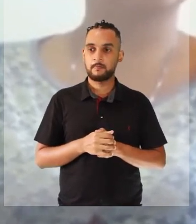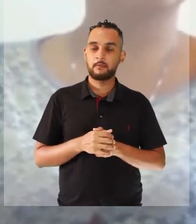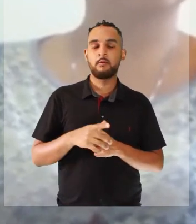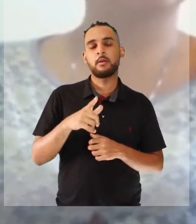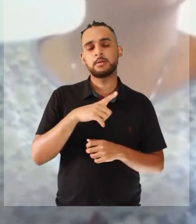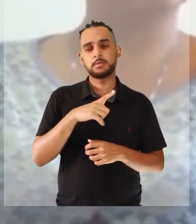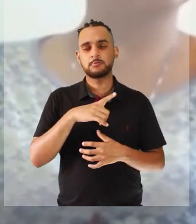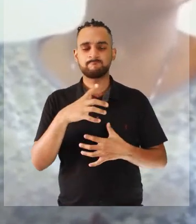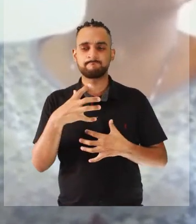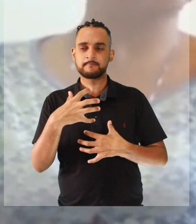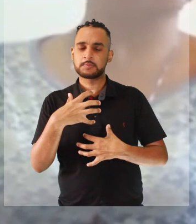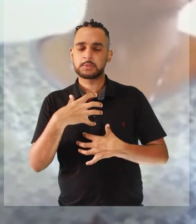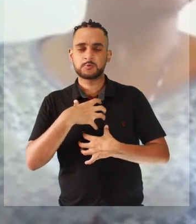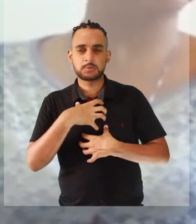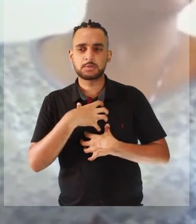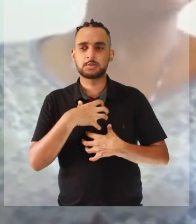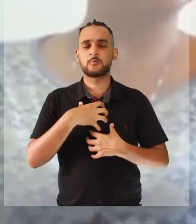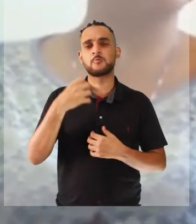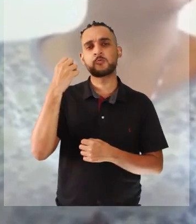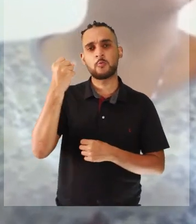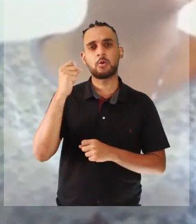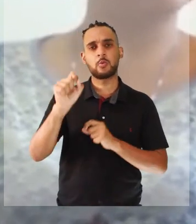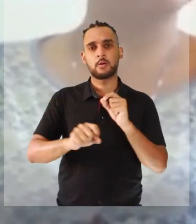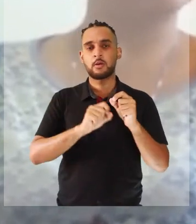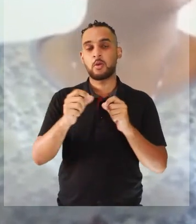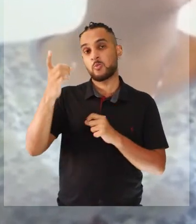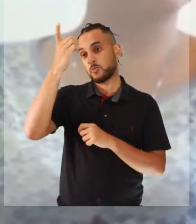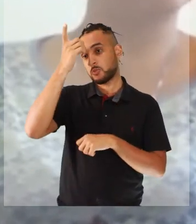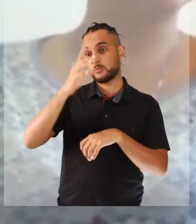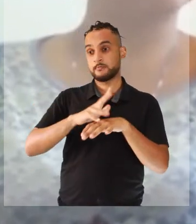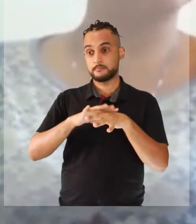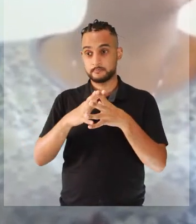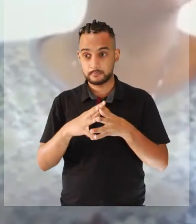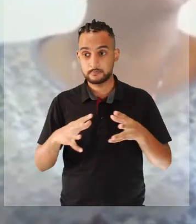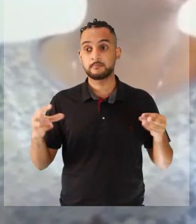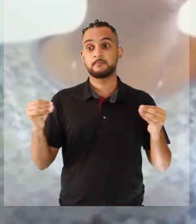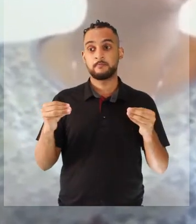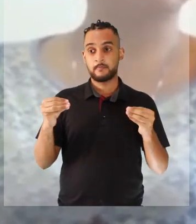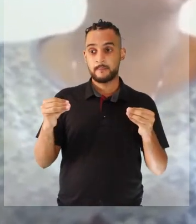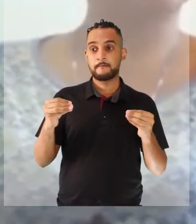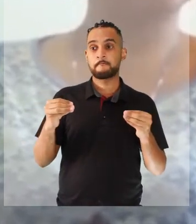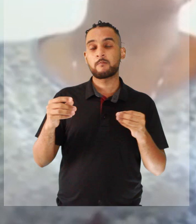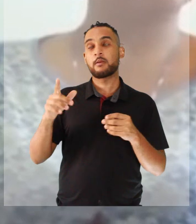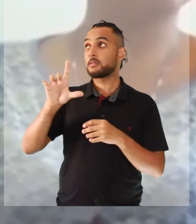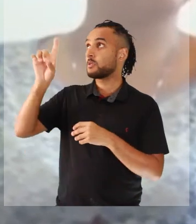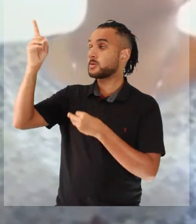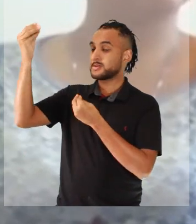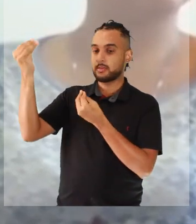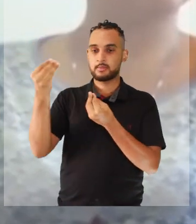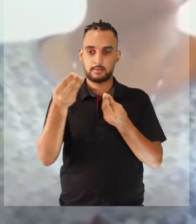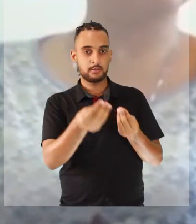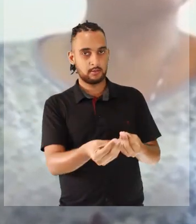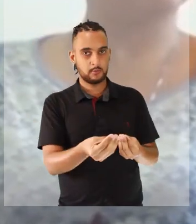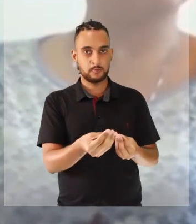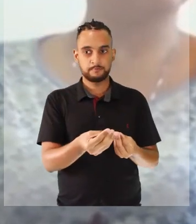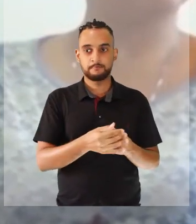marginalizadas. E o seu carisma, ela tinha um carisma muito forte, né, um dom da cura, e esse dom foi